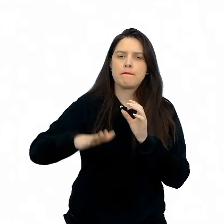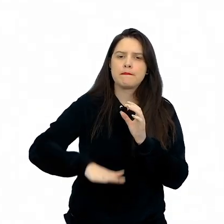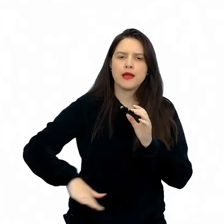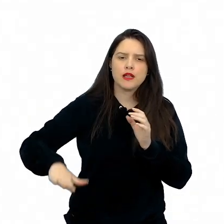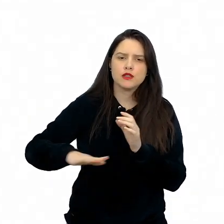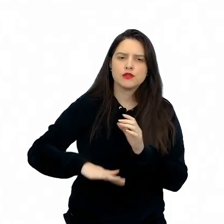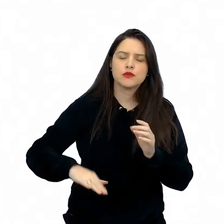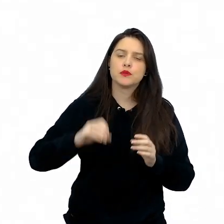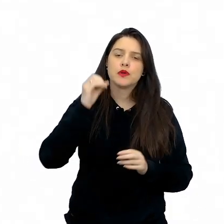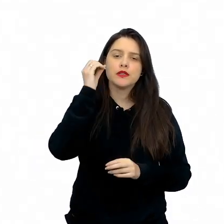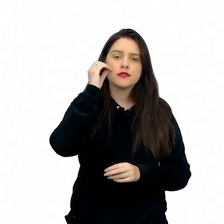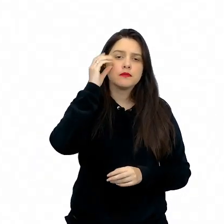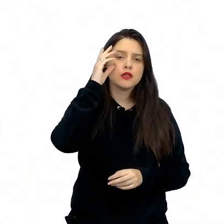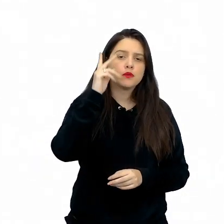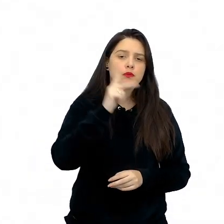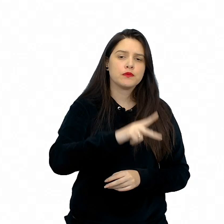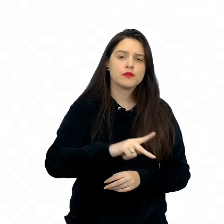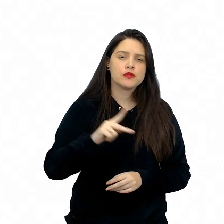de professores